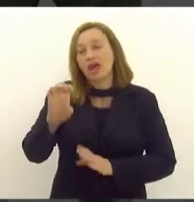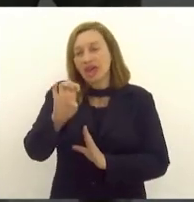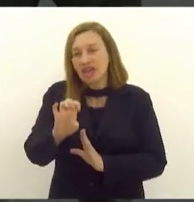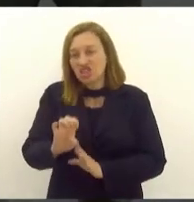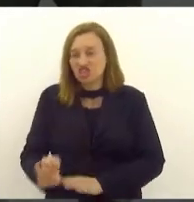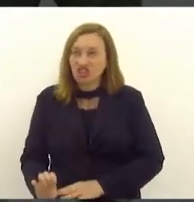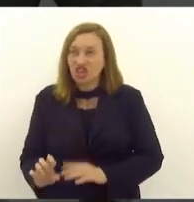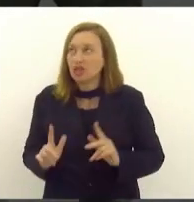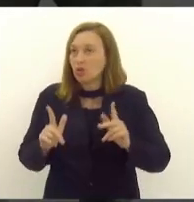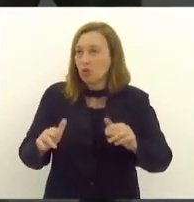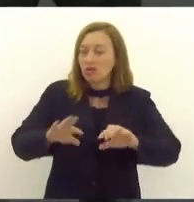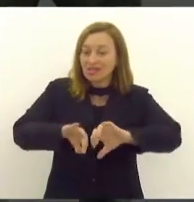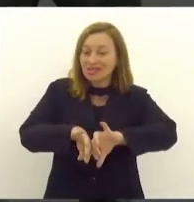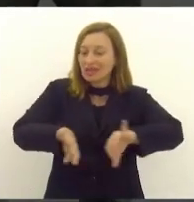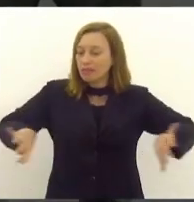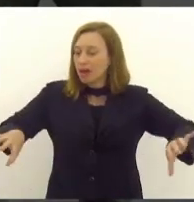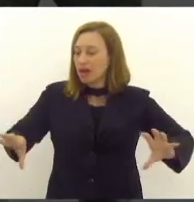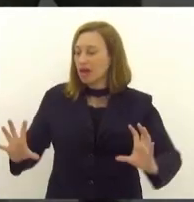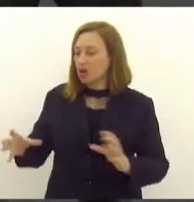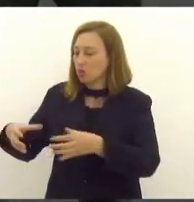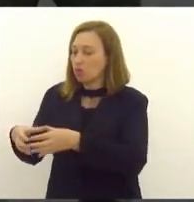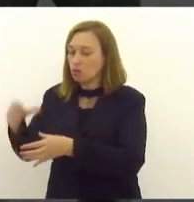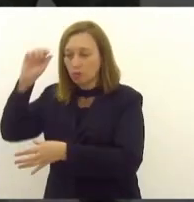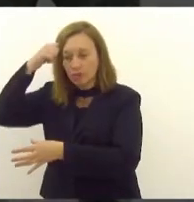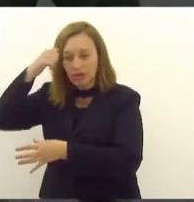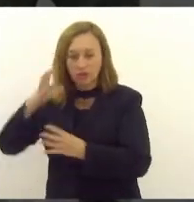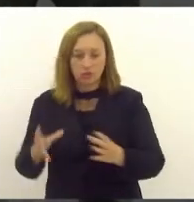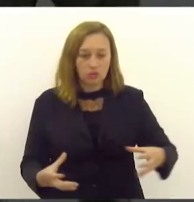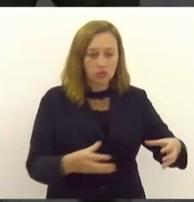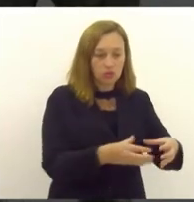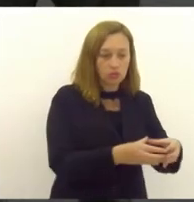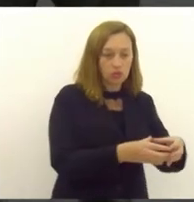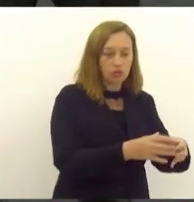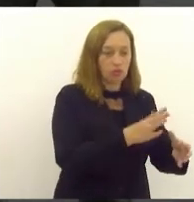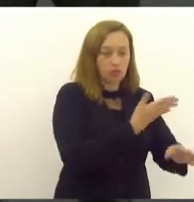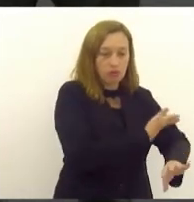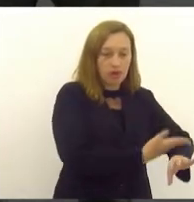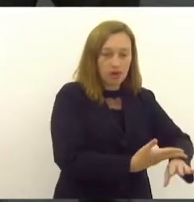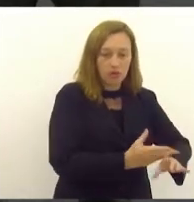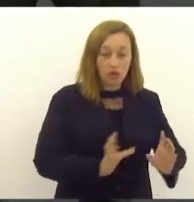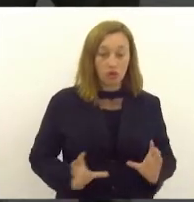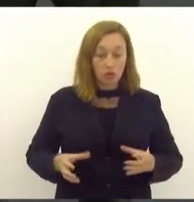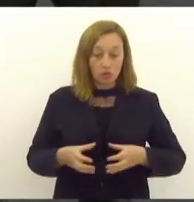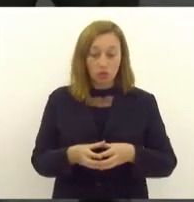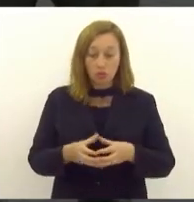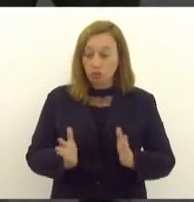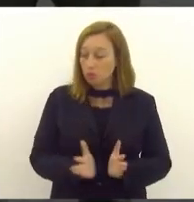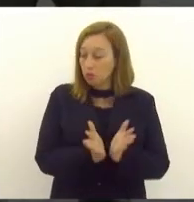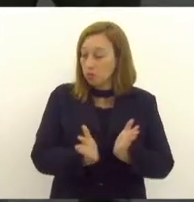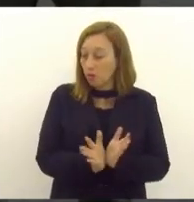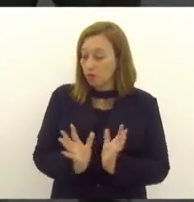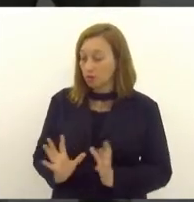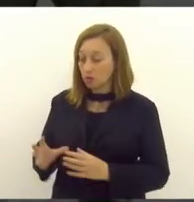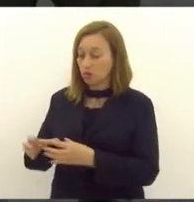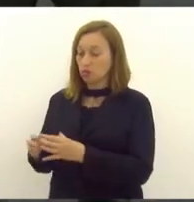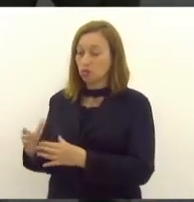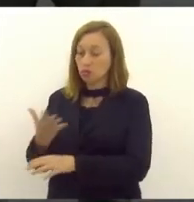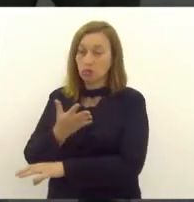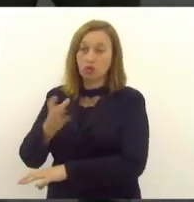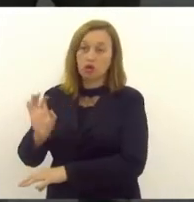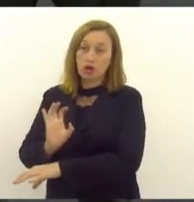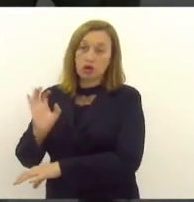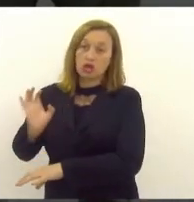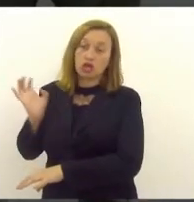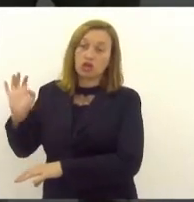contra negros pobres contra ricos e por aí vai o Prefeito Não é a primeira vez que ele tenta colocar a guarda